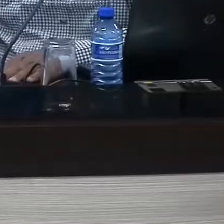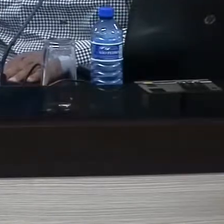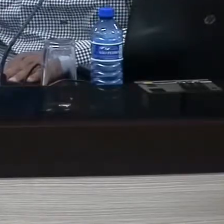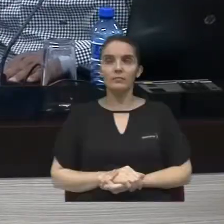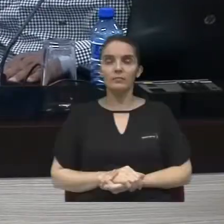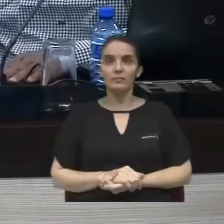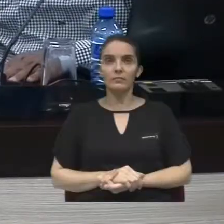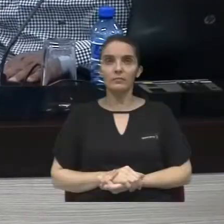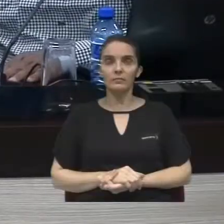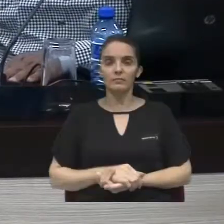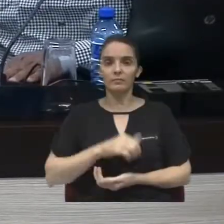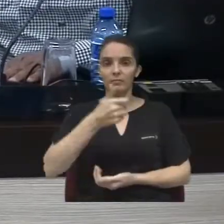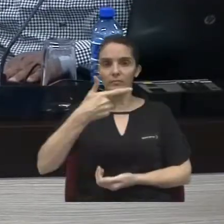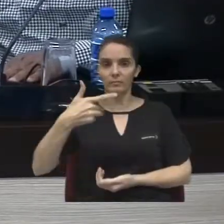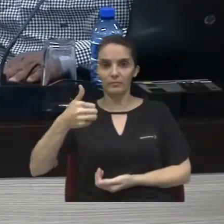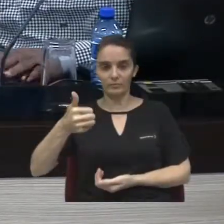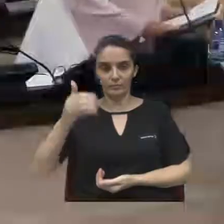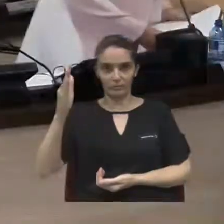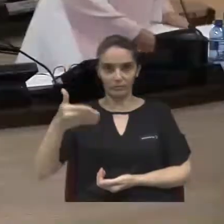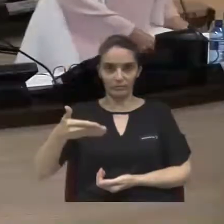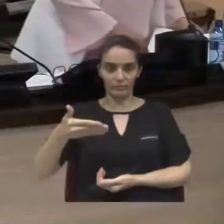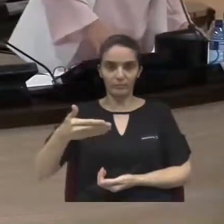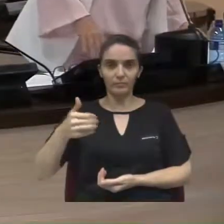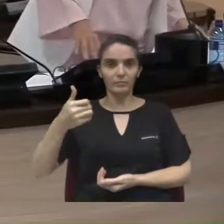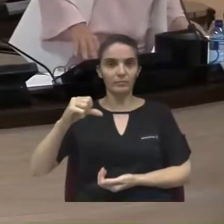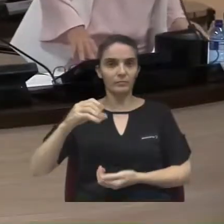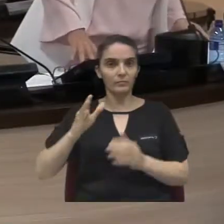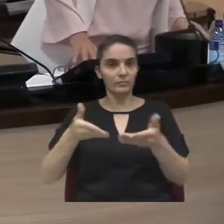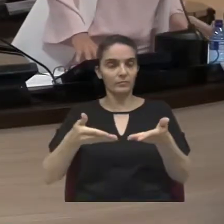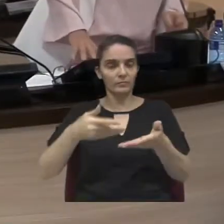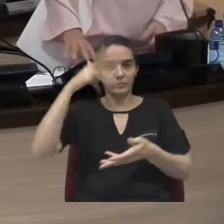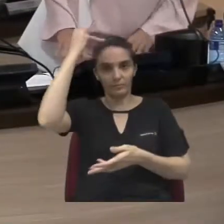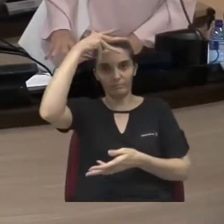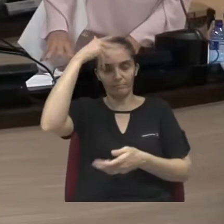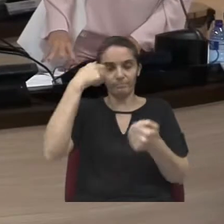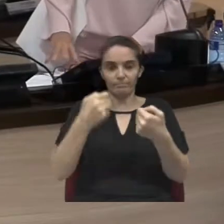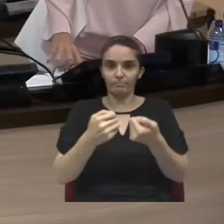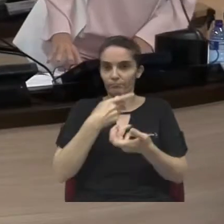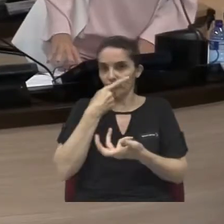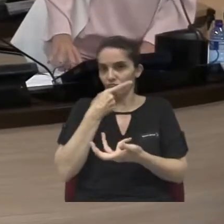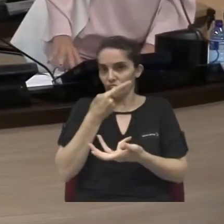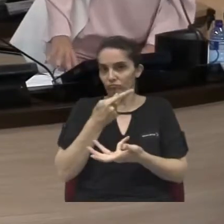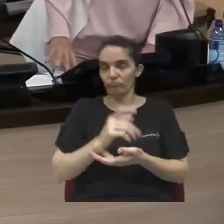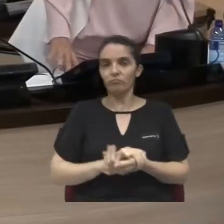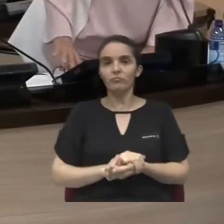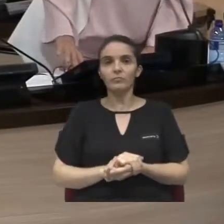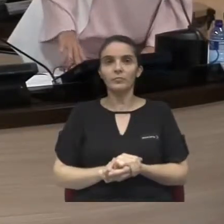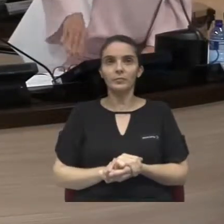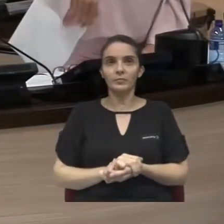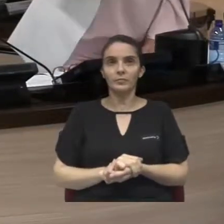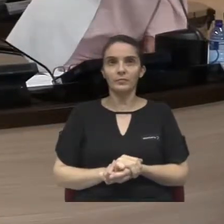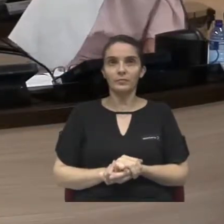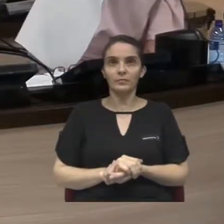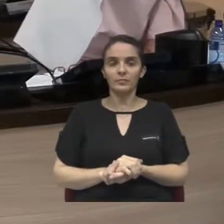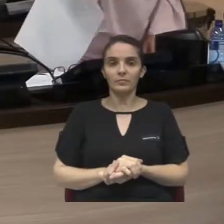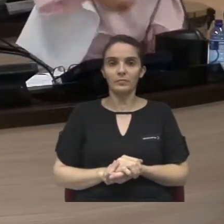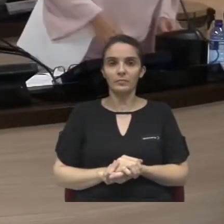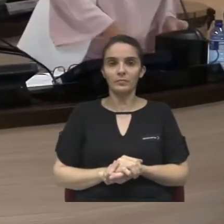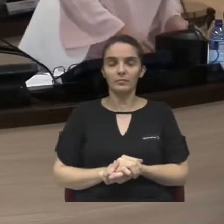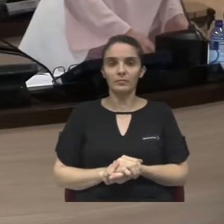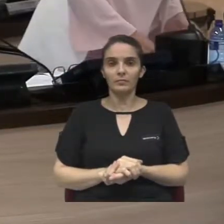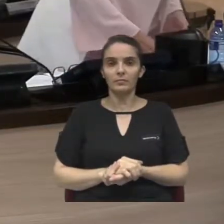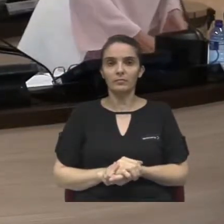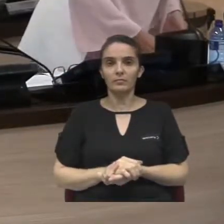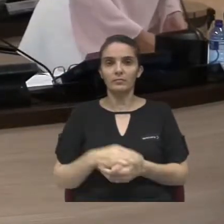presidente, e aqui tenho que entrar de qualquer jeito na indicação da liderança, e o